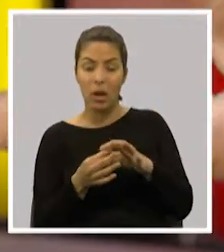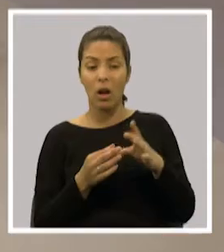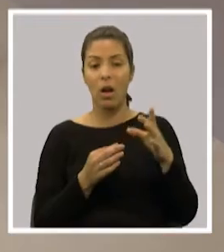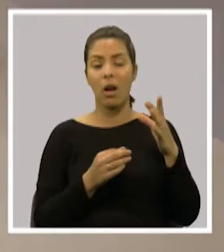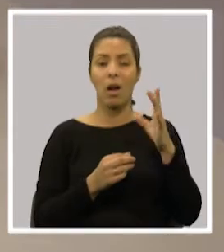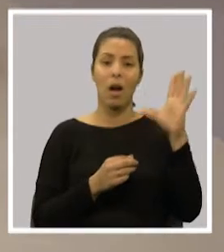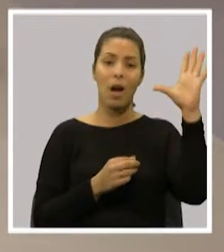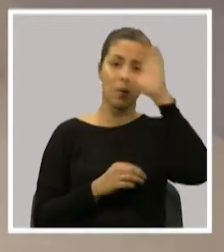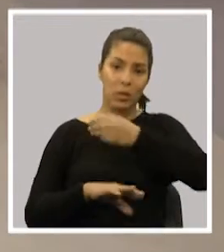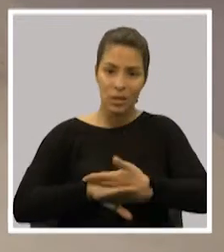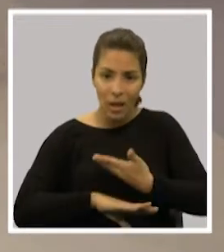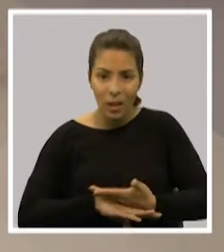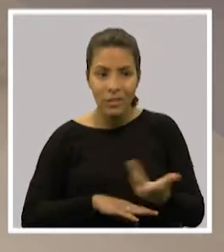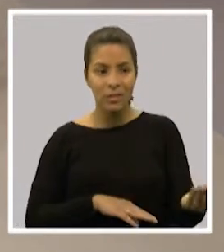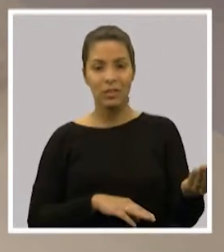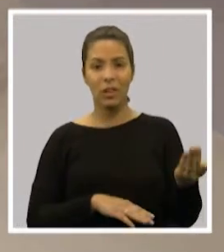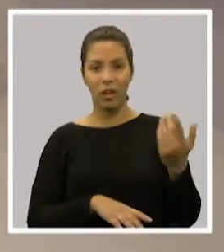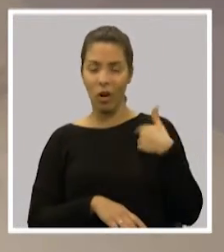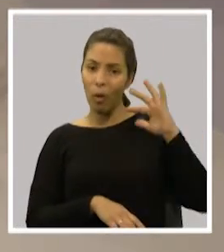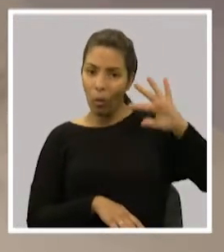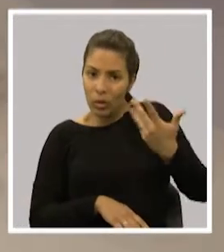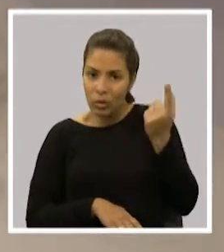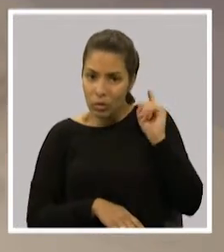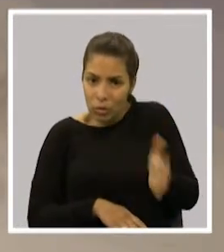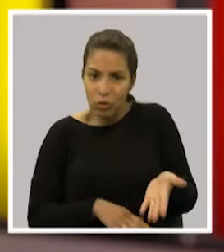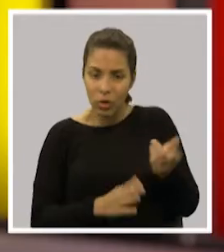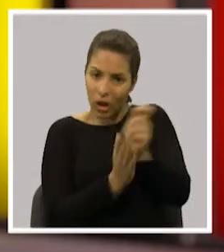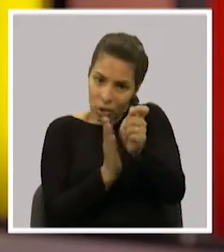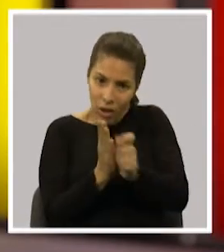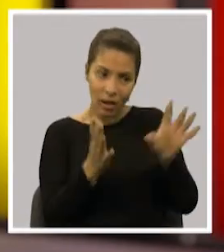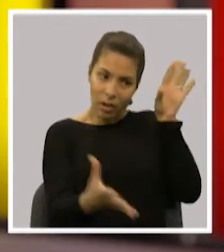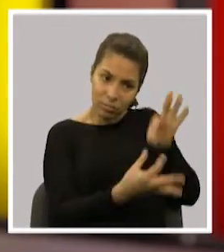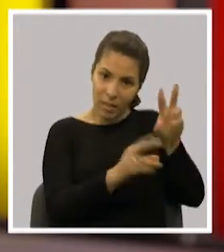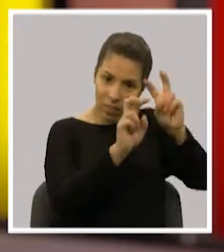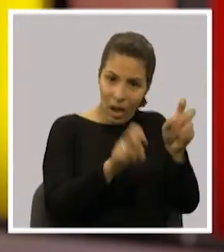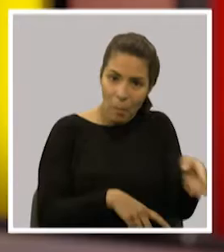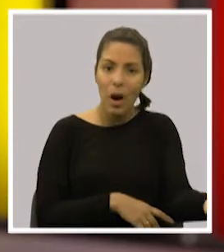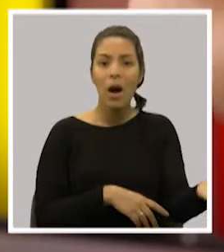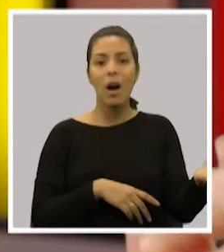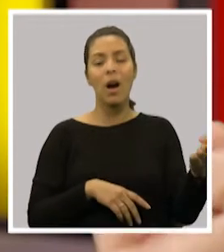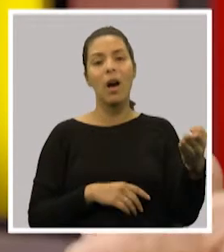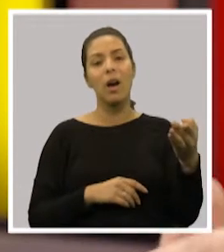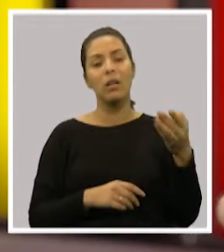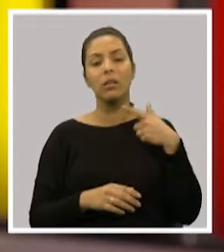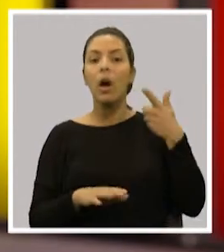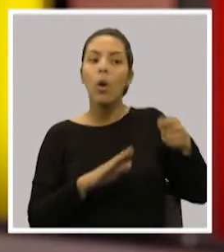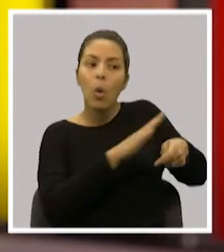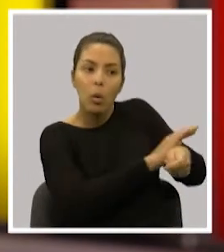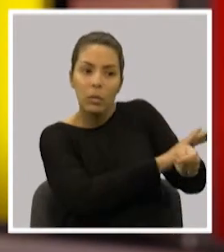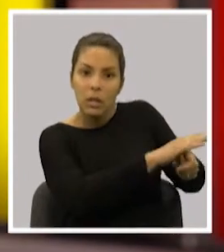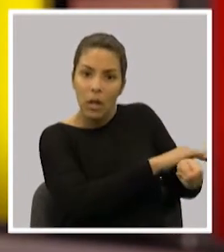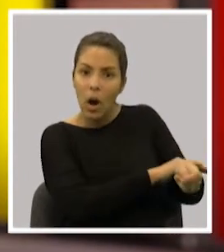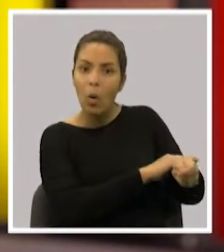Os abusos sexuais, por exemplo, todo o dossiê dos abusos por parte de membros do clero, todo o dossiê ligado à corrupção